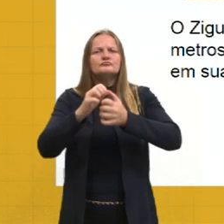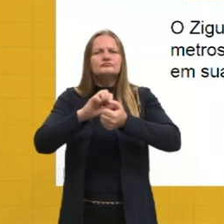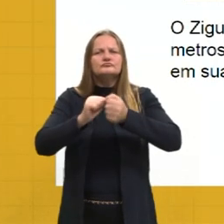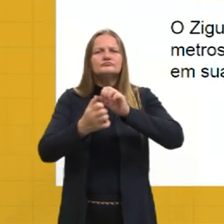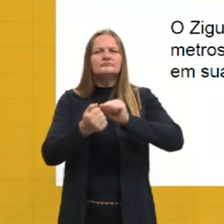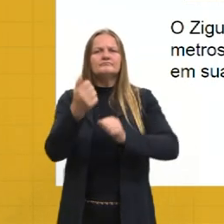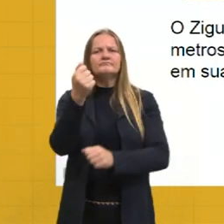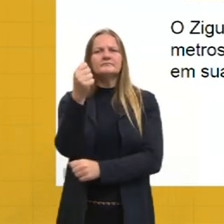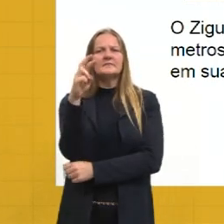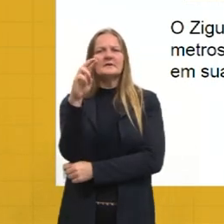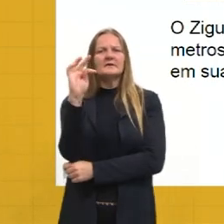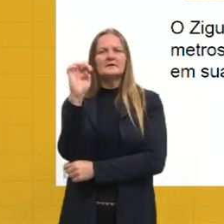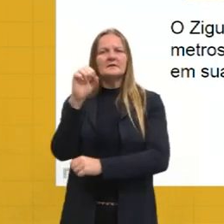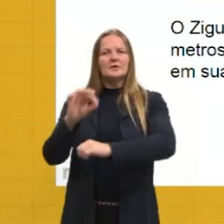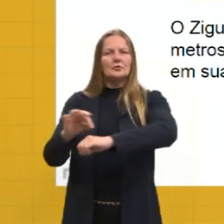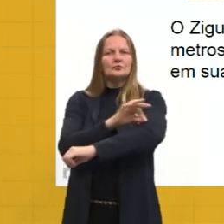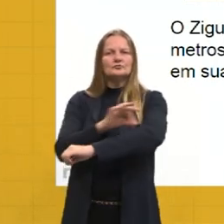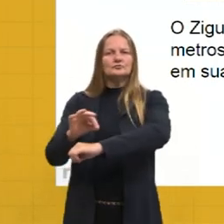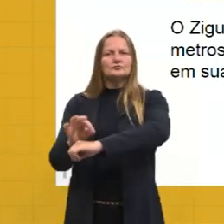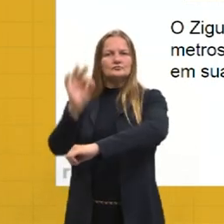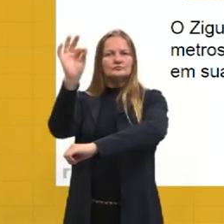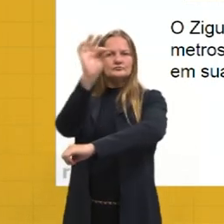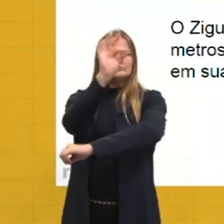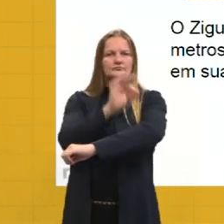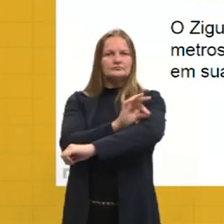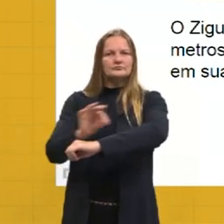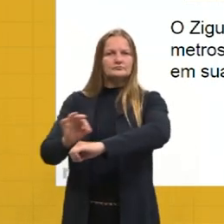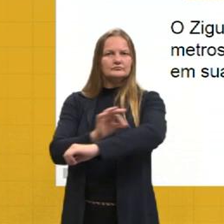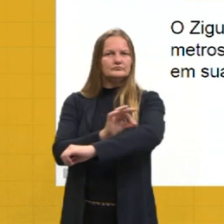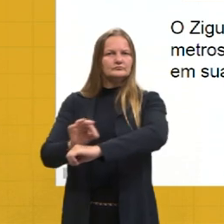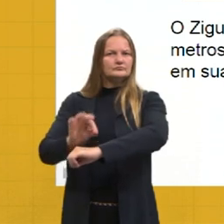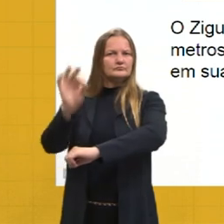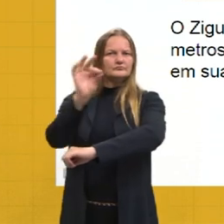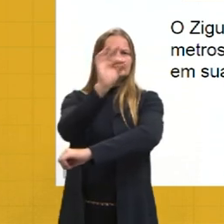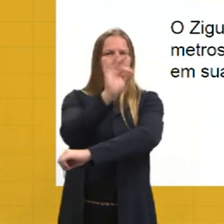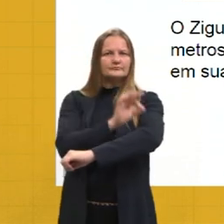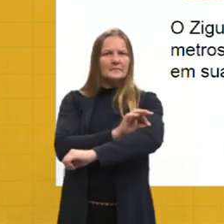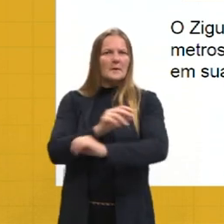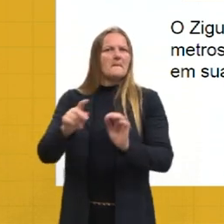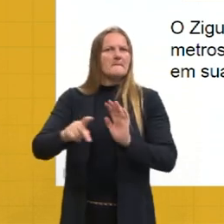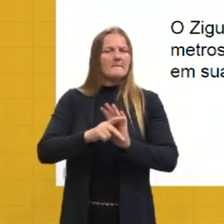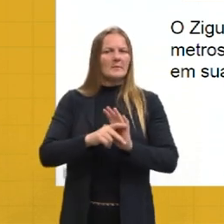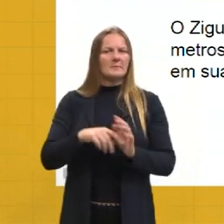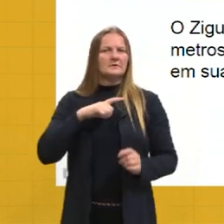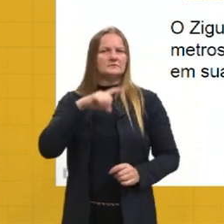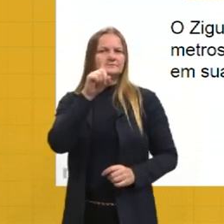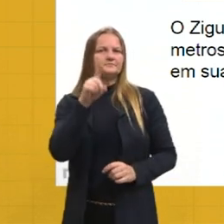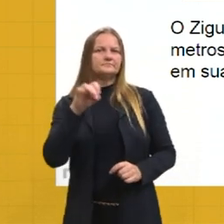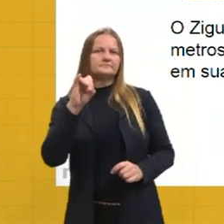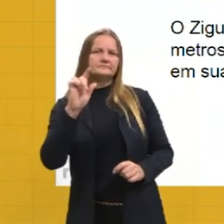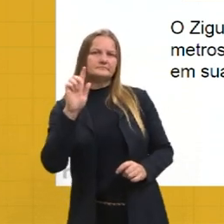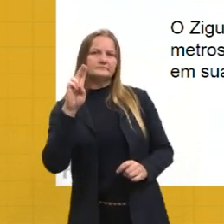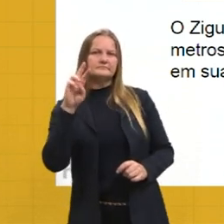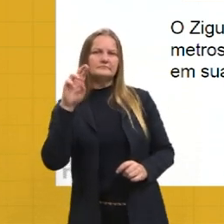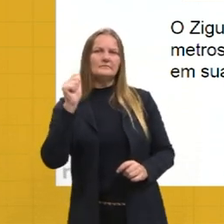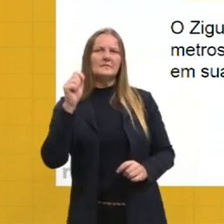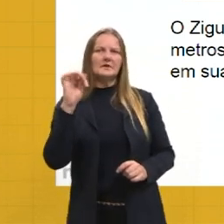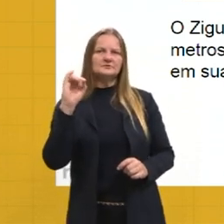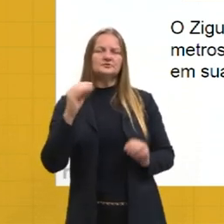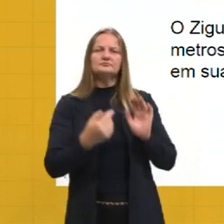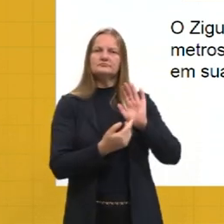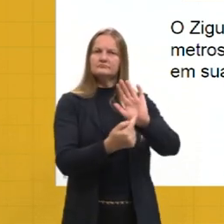EA arquitetura está entre essas artesanías então nós temos o zigurate né que aqui o